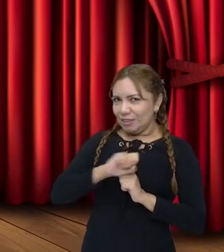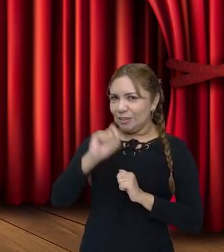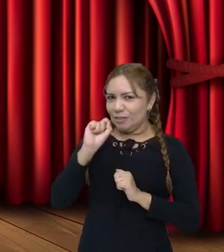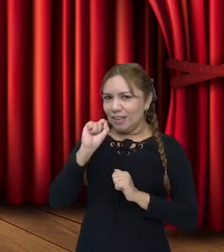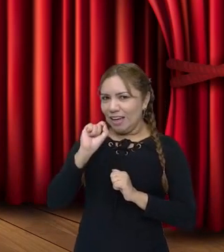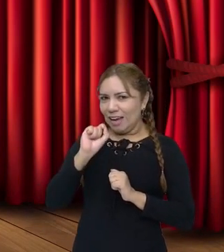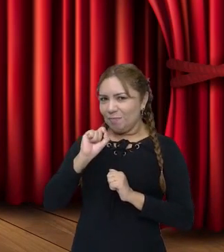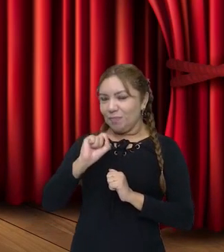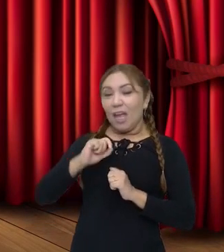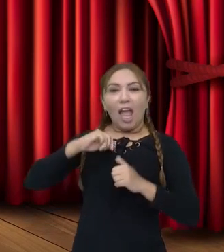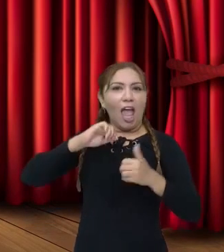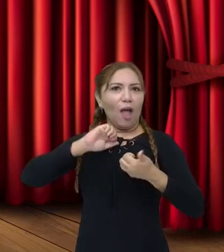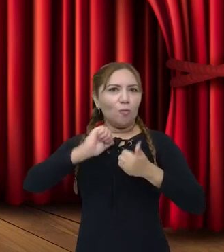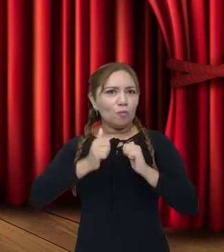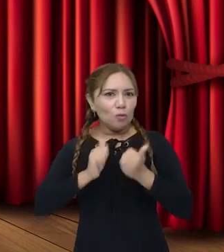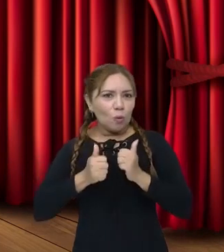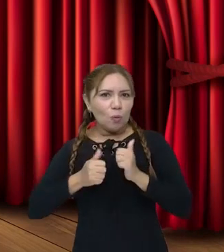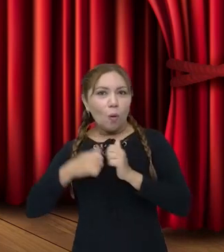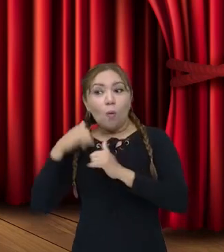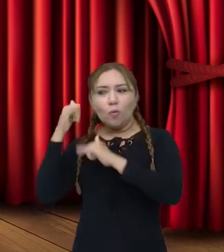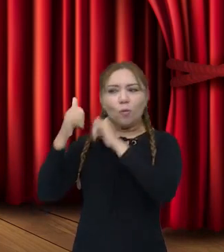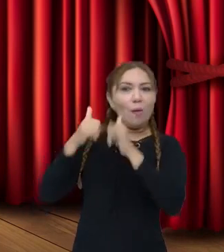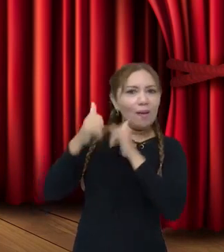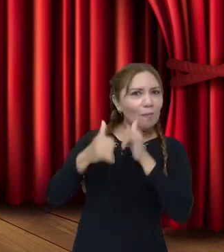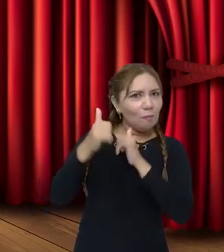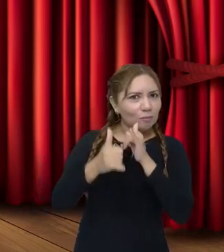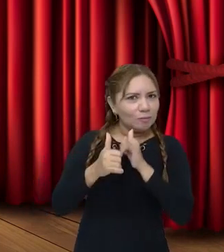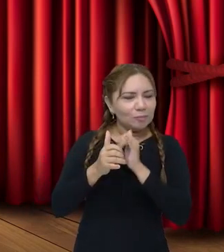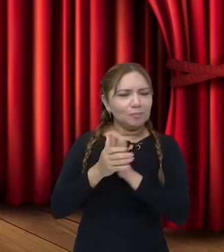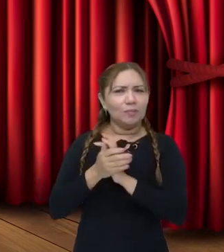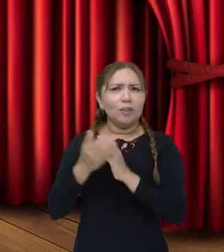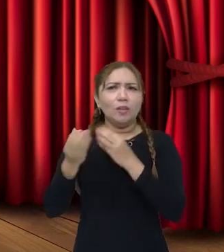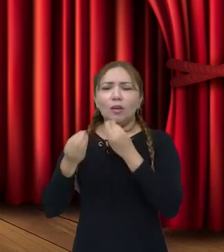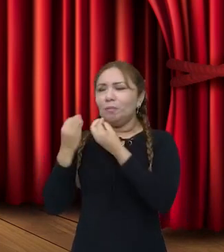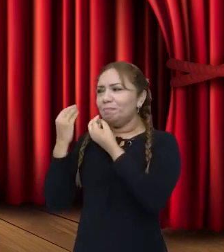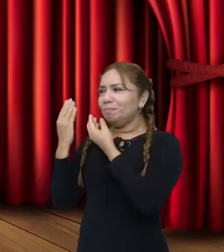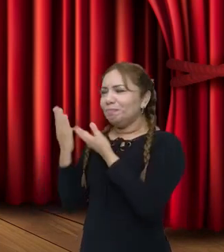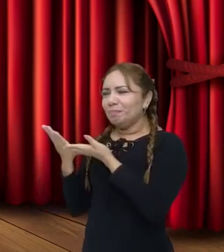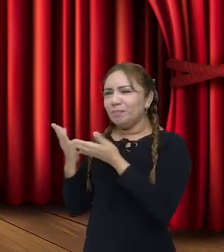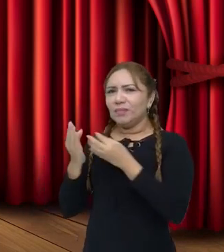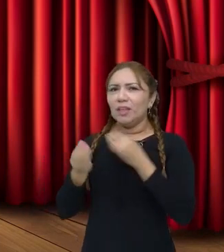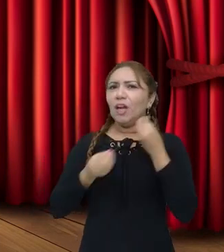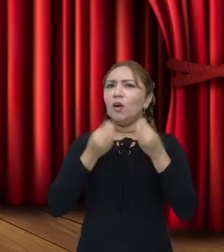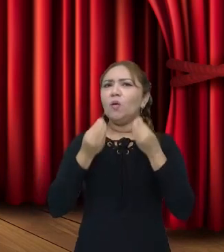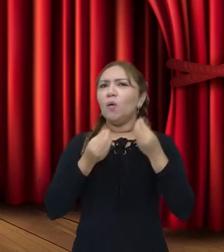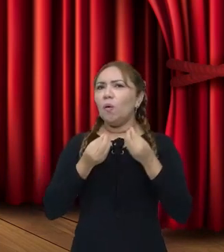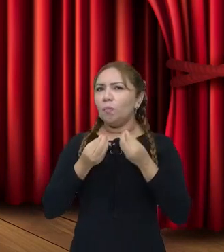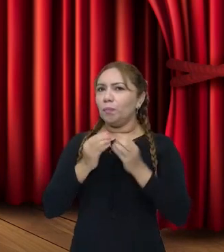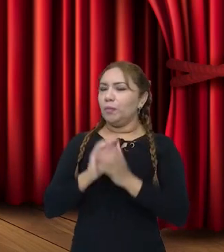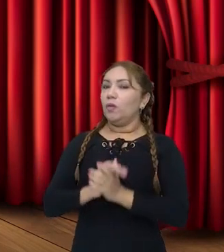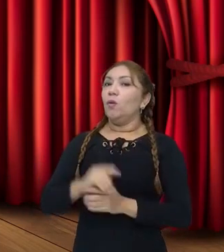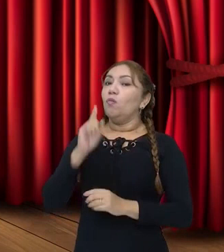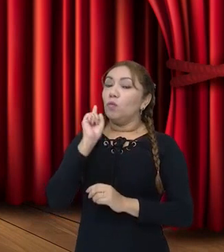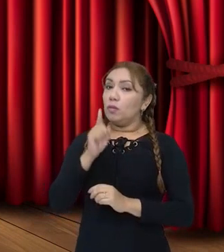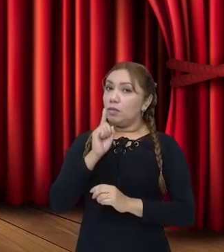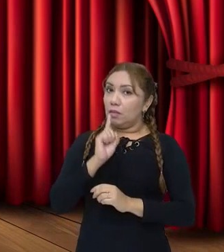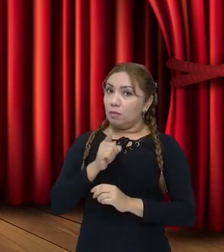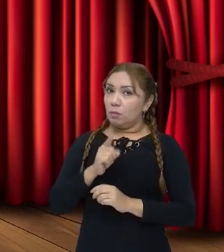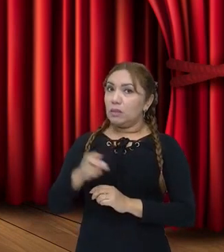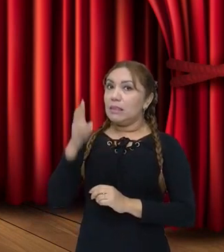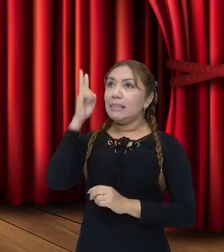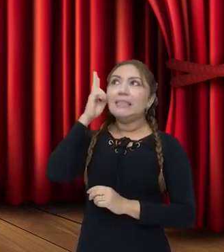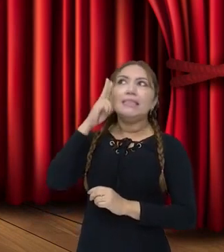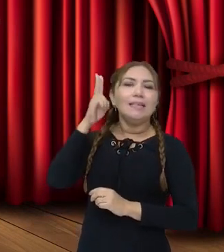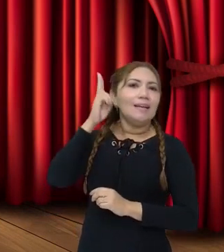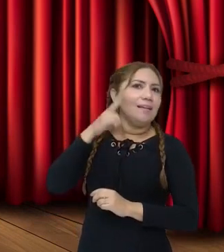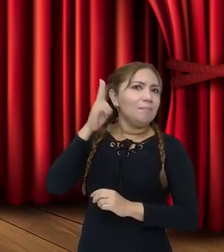do Reconto, que está bem aqui ao nosso lado. Como é que ele vai funcionar? O Jogo do Reconto, vocês vão se lembrar